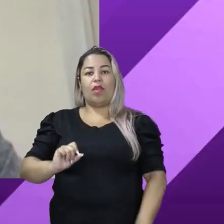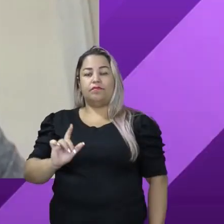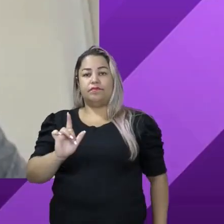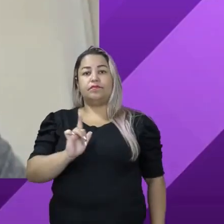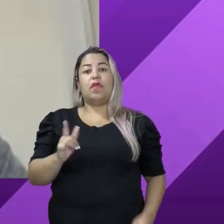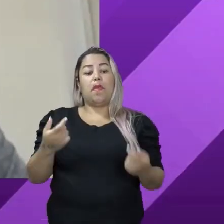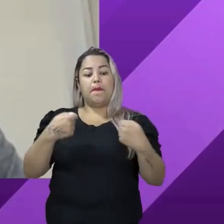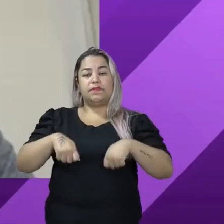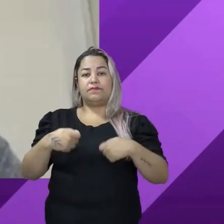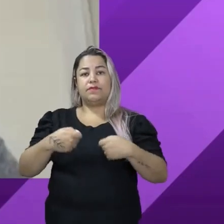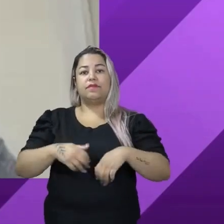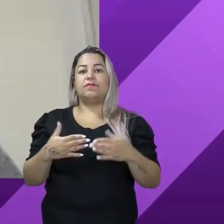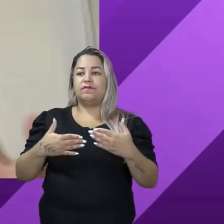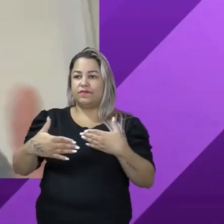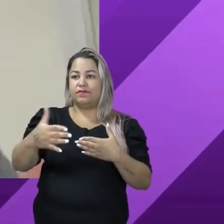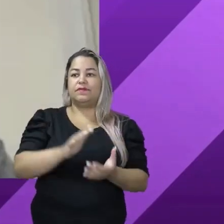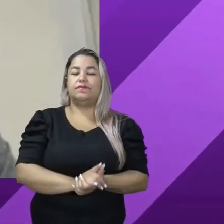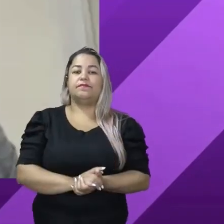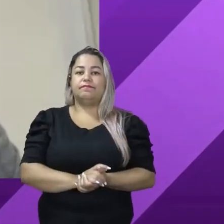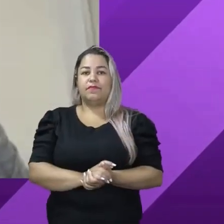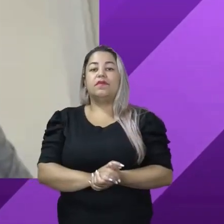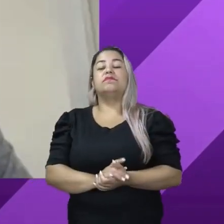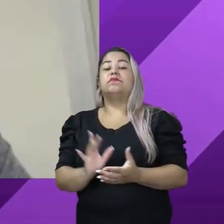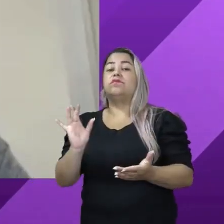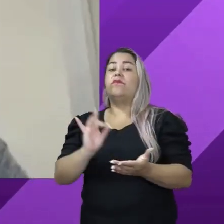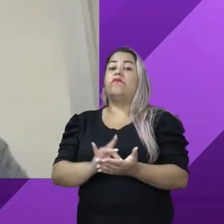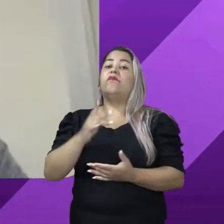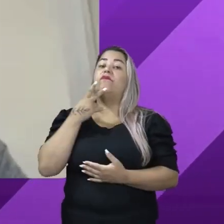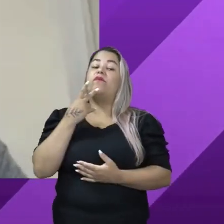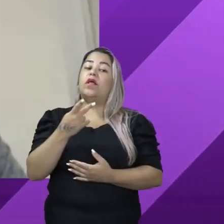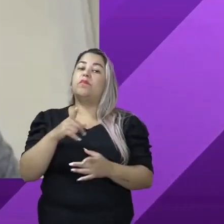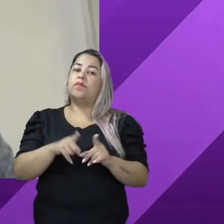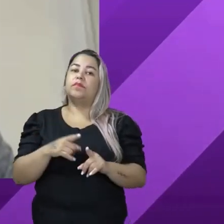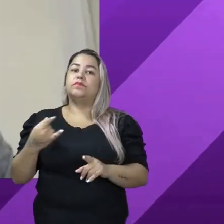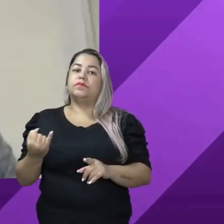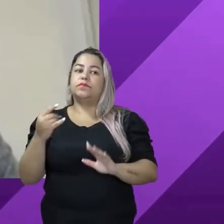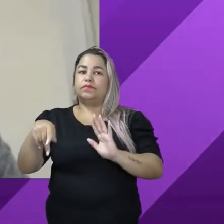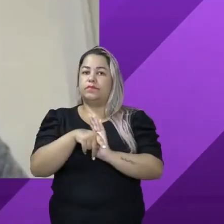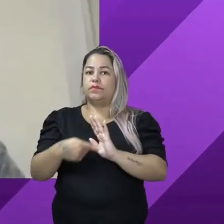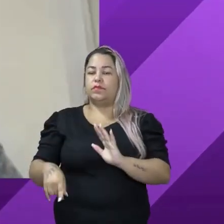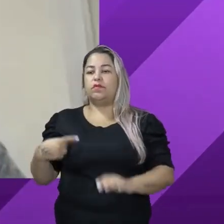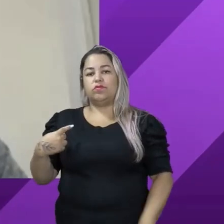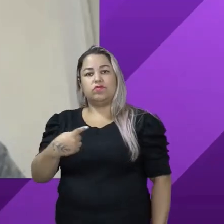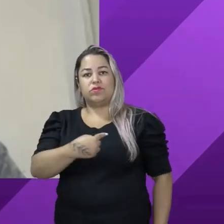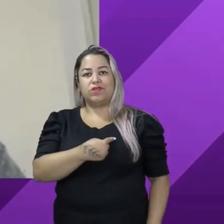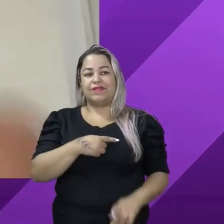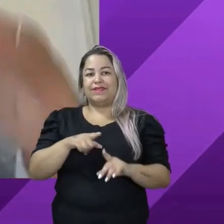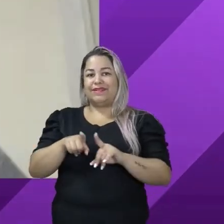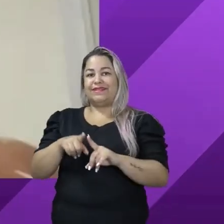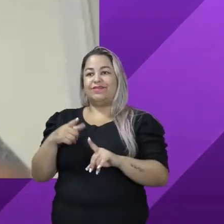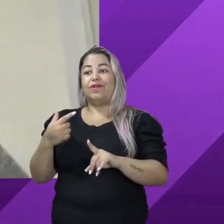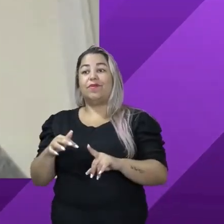estabelecer daqui para frente. E aí eu quero, obviamente, falar, acho que com muita propriedade, sobre onde o nosso calo aperta,